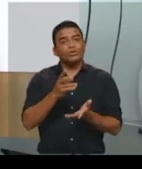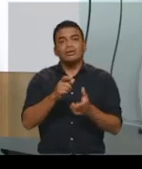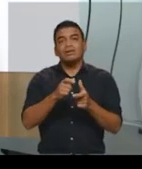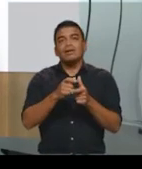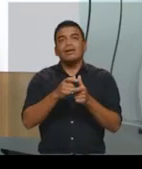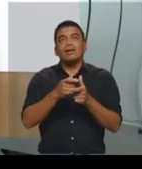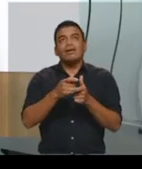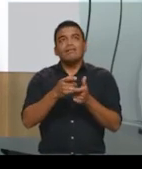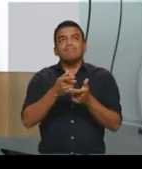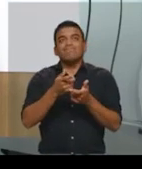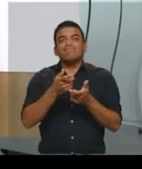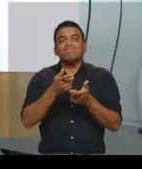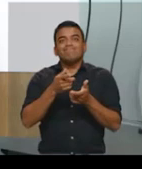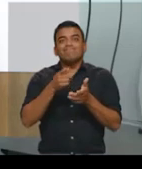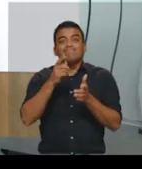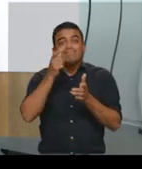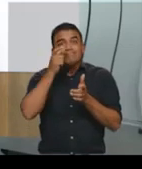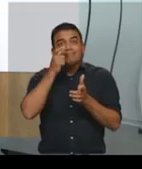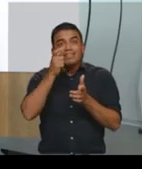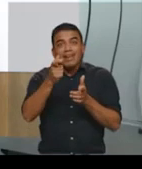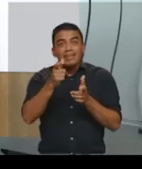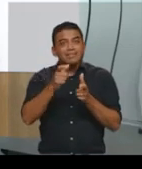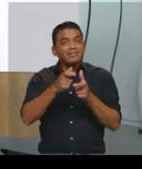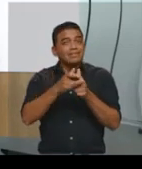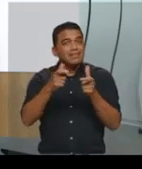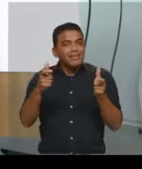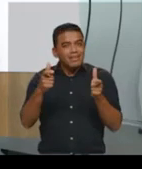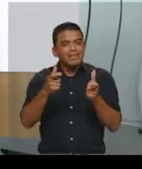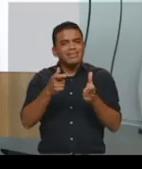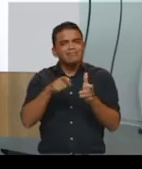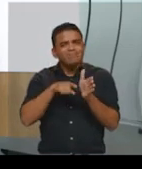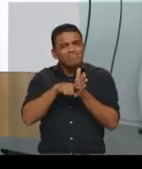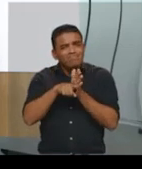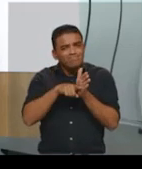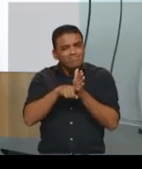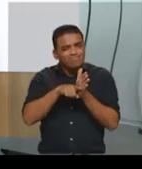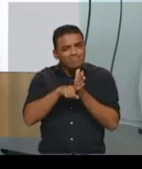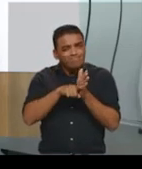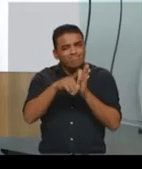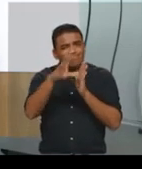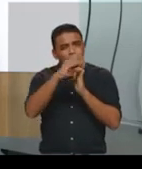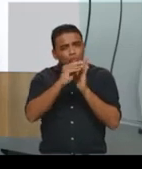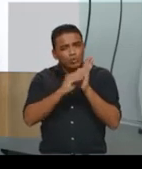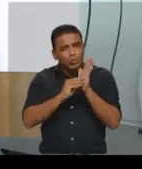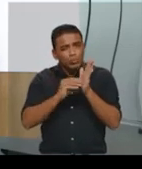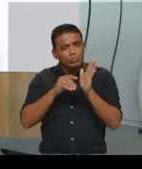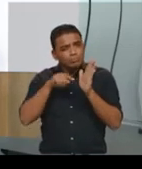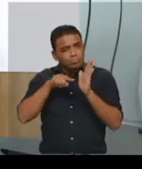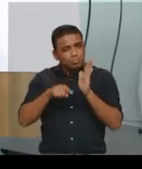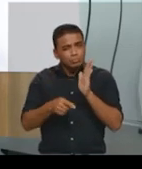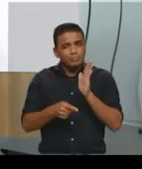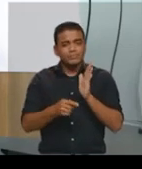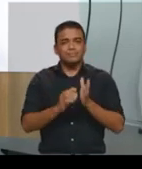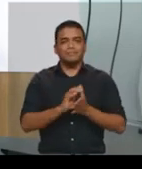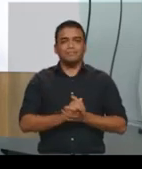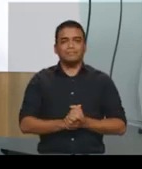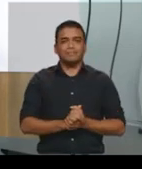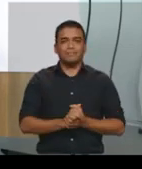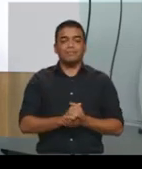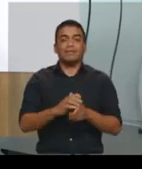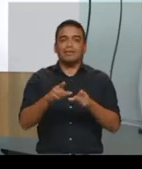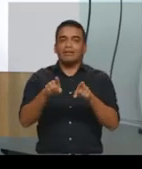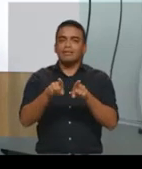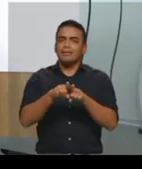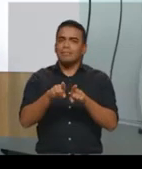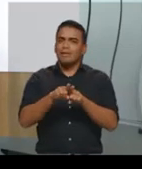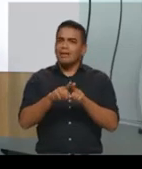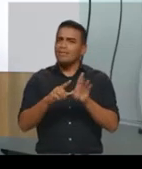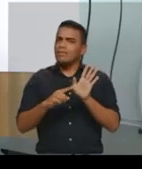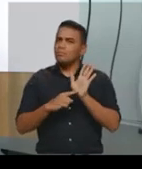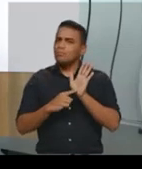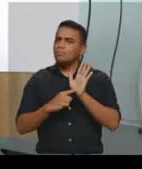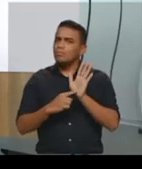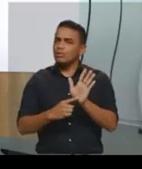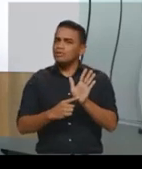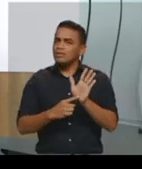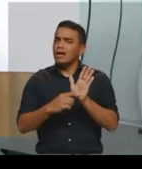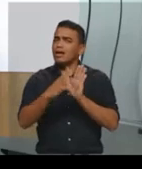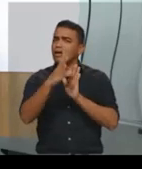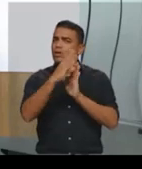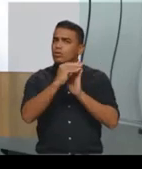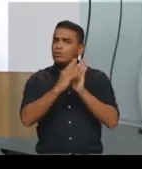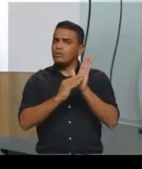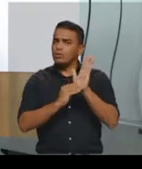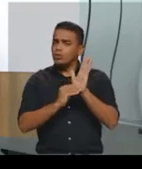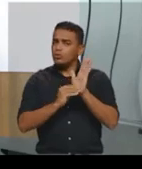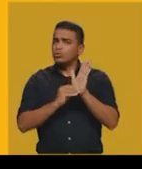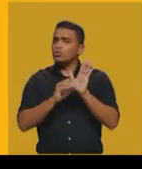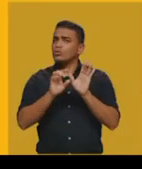mais de interesse ali nesse conteúdo, ok? Bom, também vamos trabalhar com conteúdos específicos